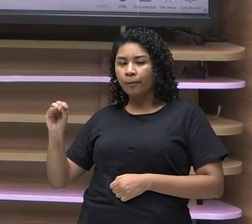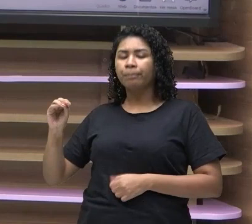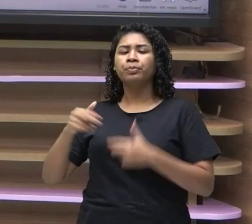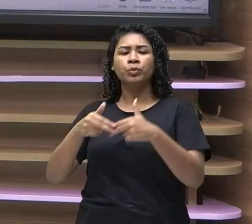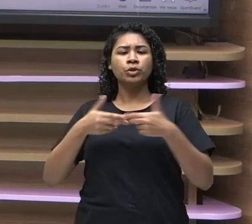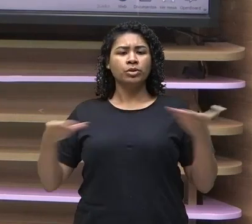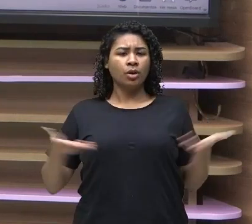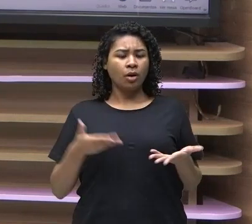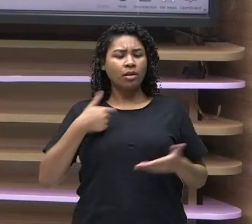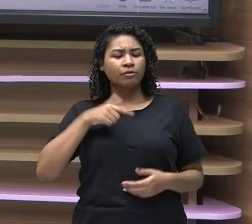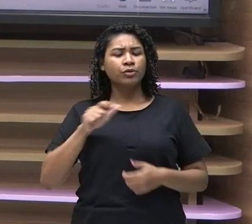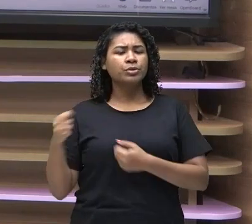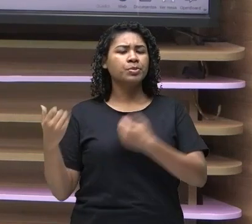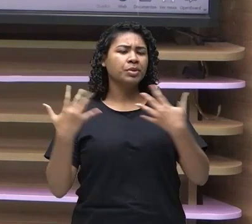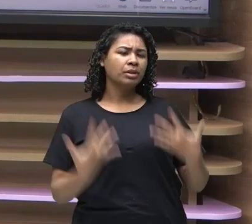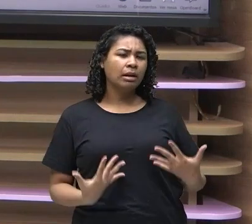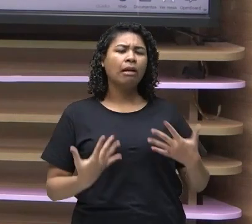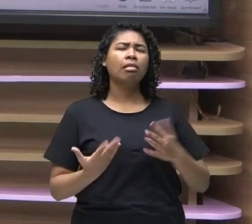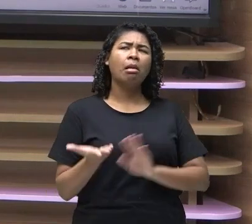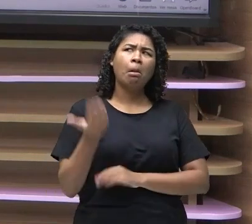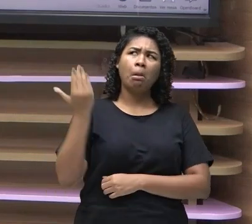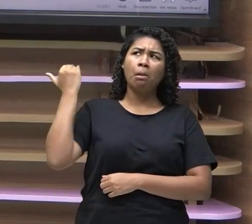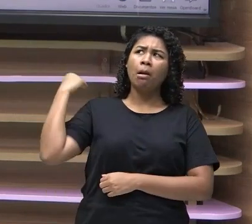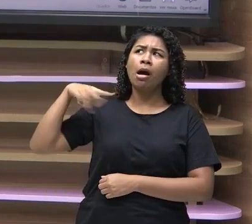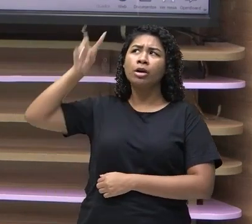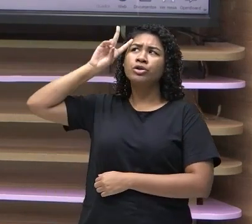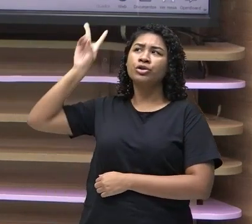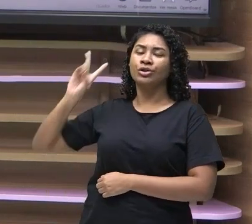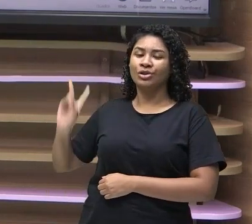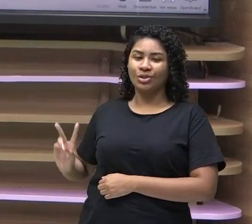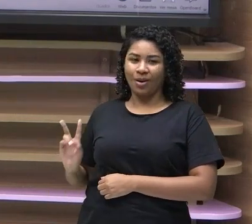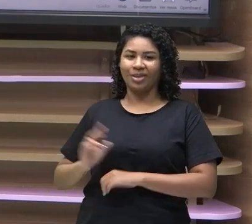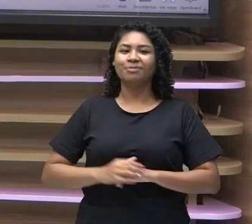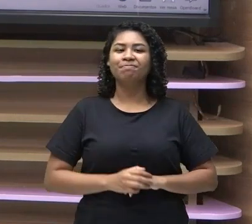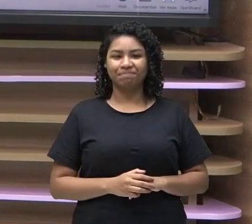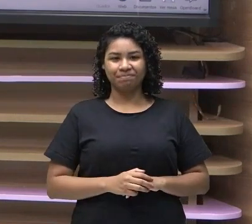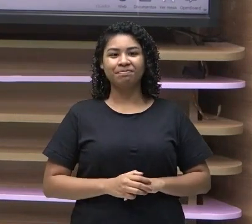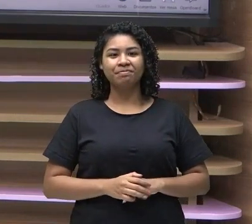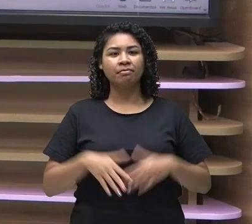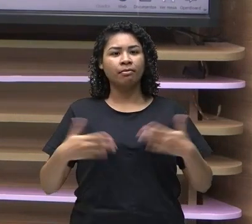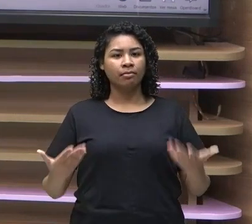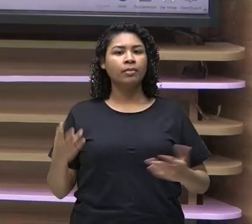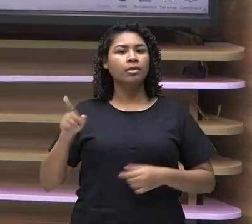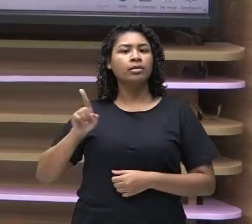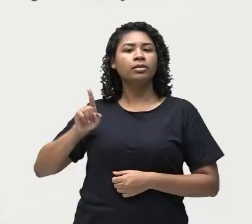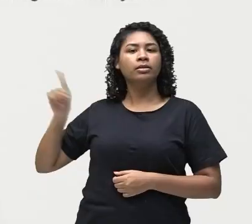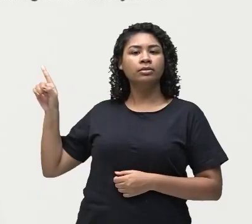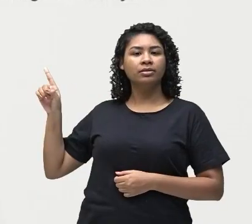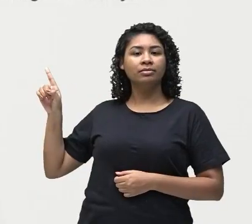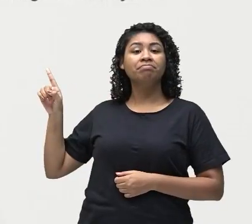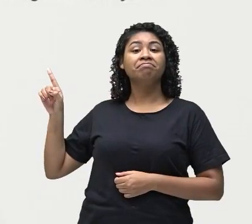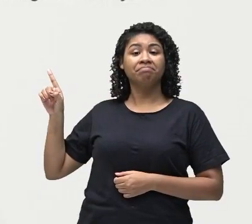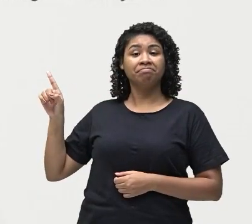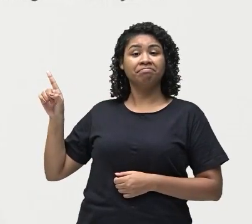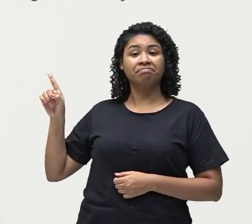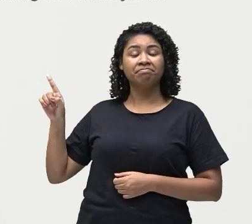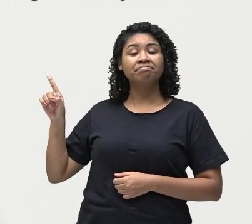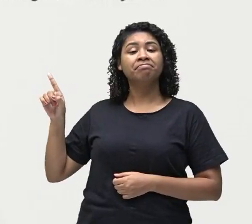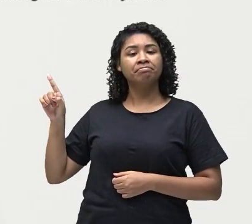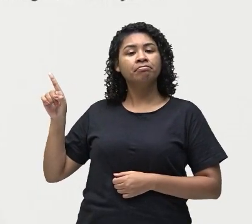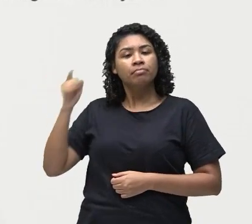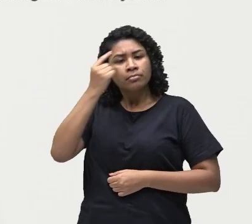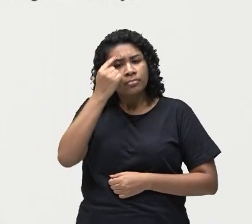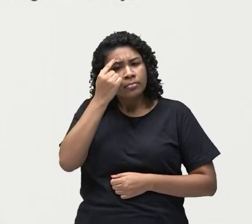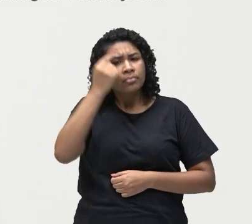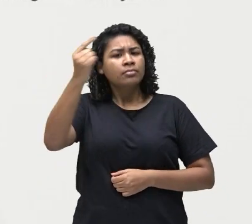até os automóveis que nós temos nos dias de hoje né então vamos falar isso sobre o motor de combustão interna que a sua